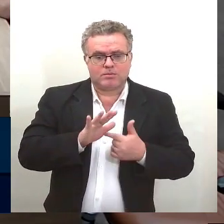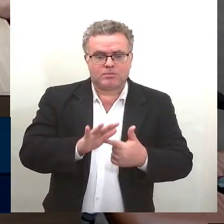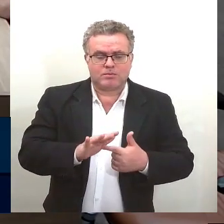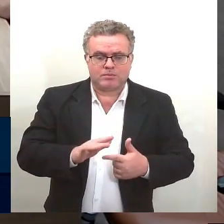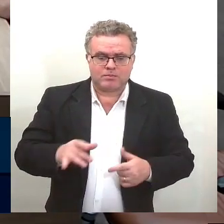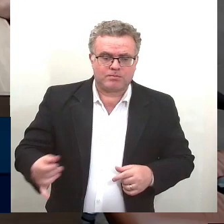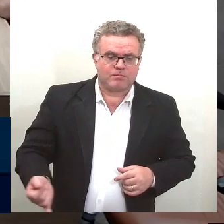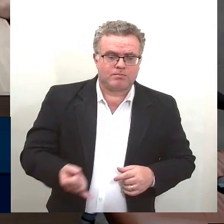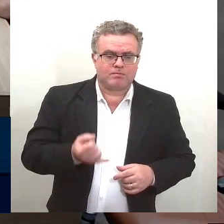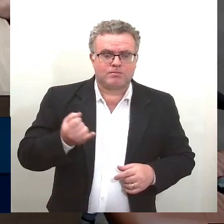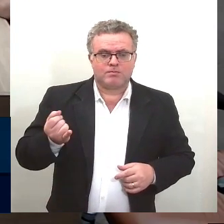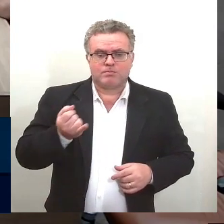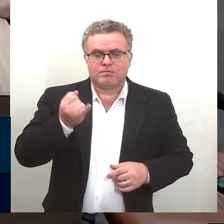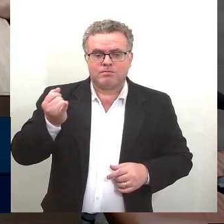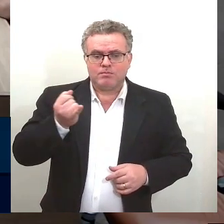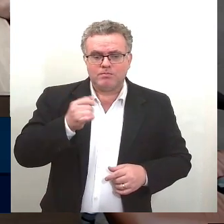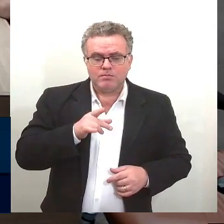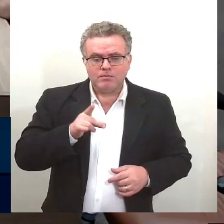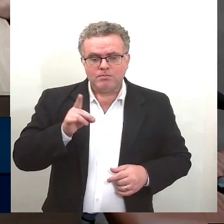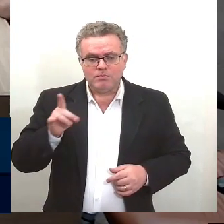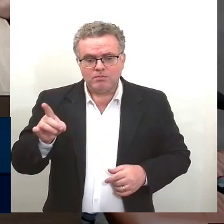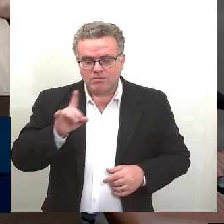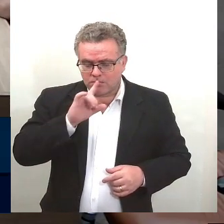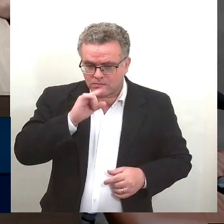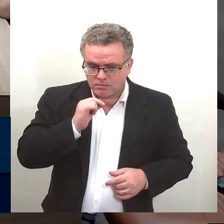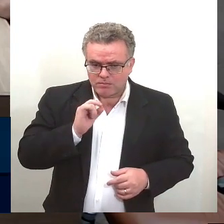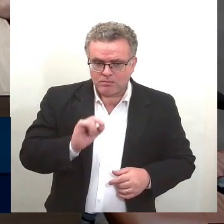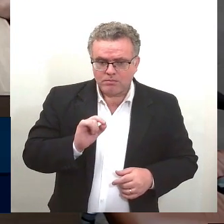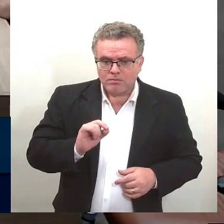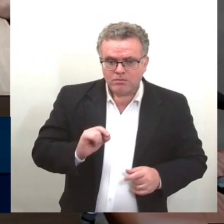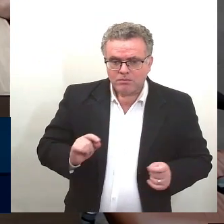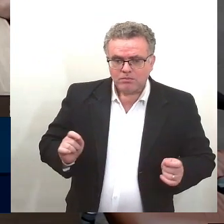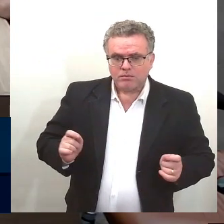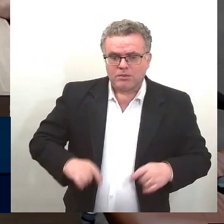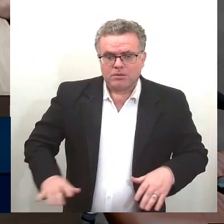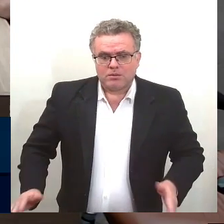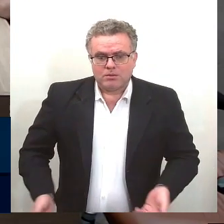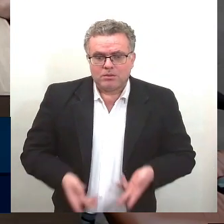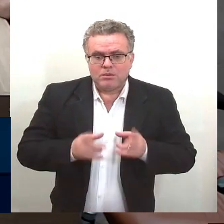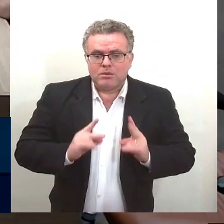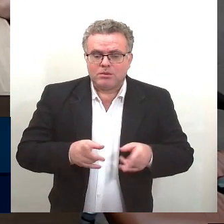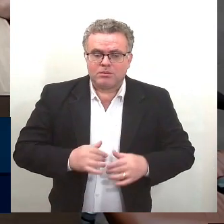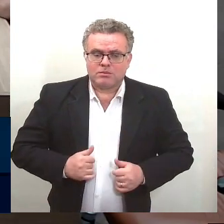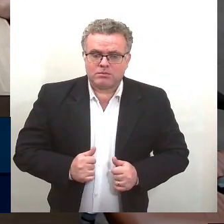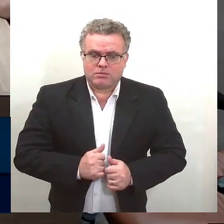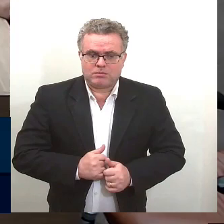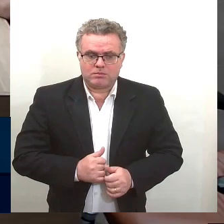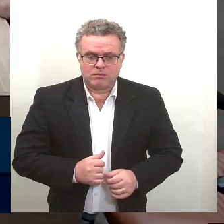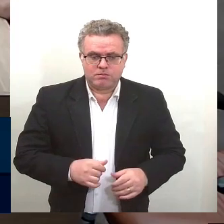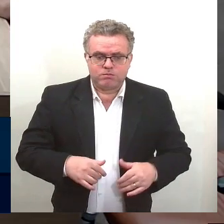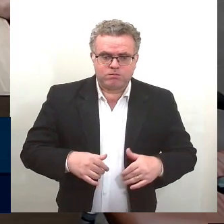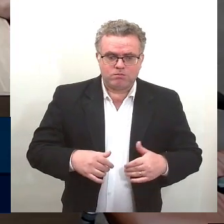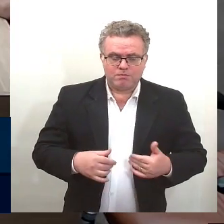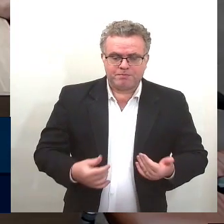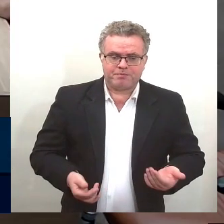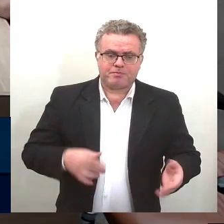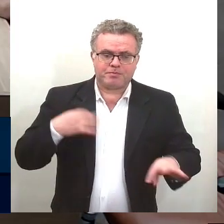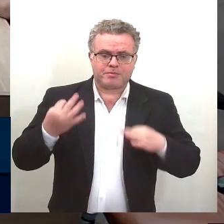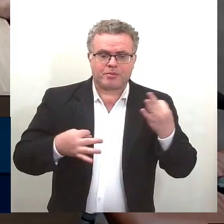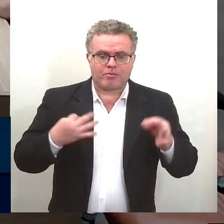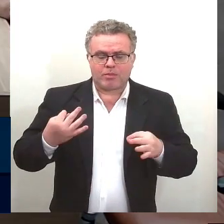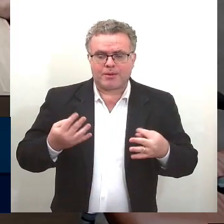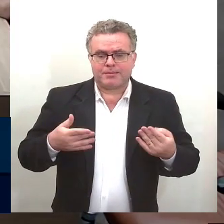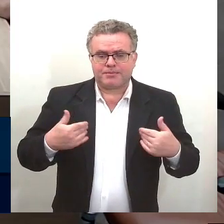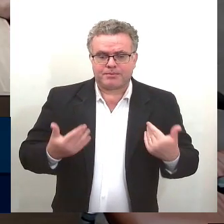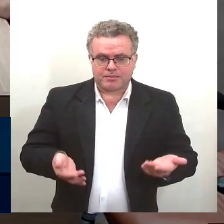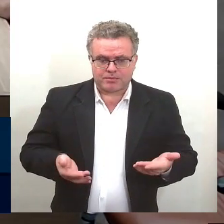Aracaju e que vai fomentar muito o turismo, vai criar uma facilidade de acesso à